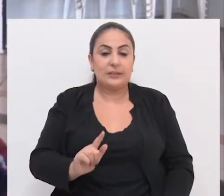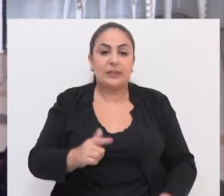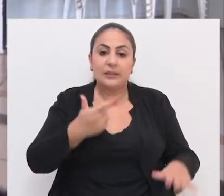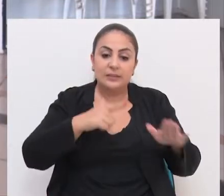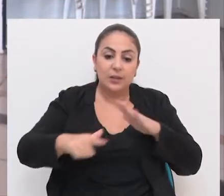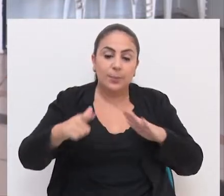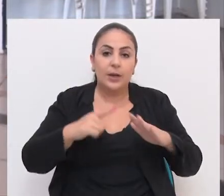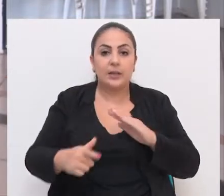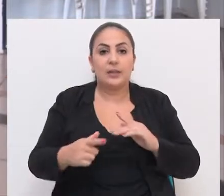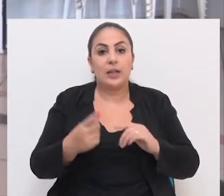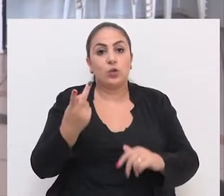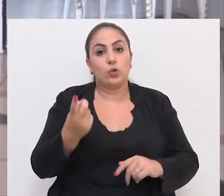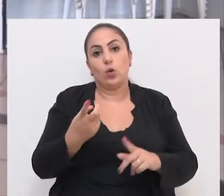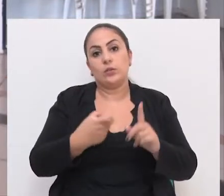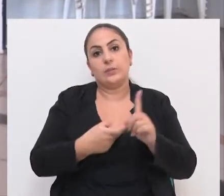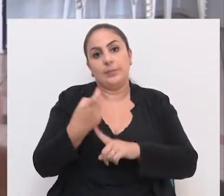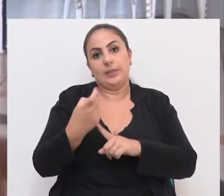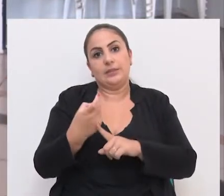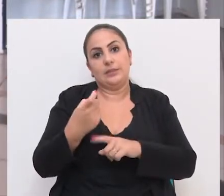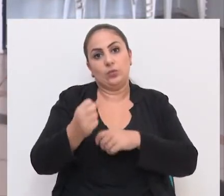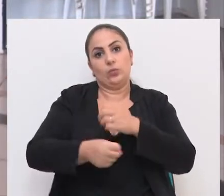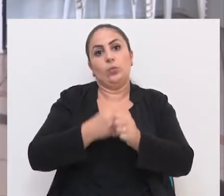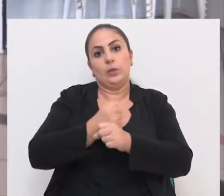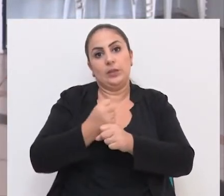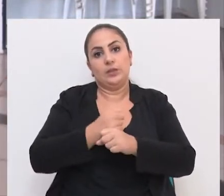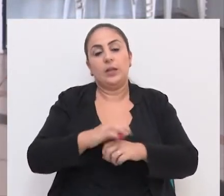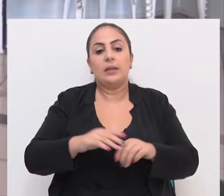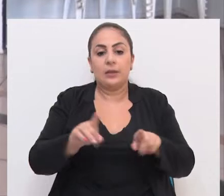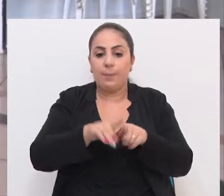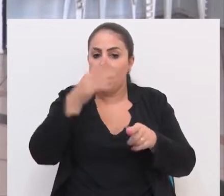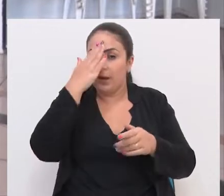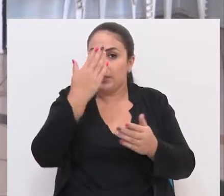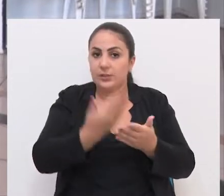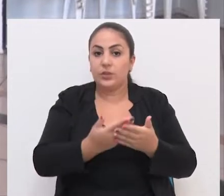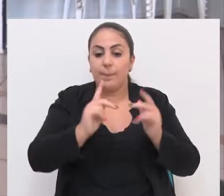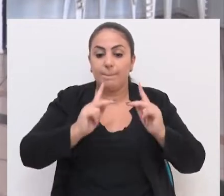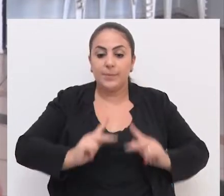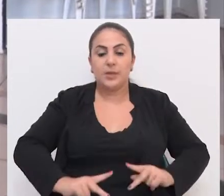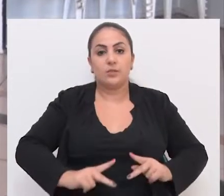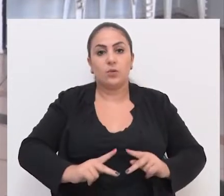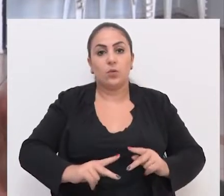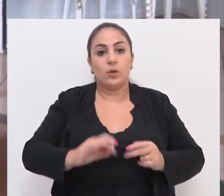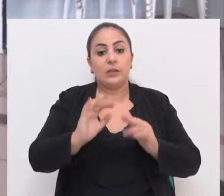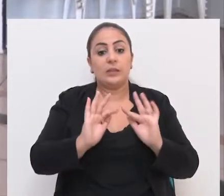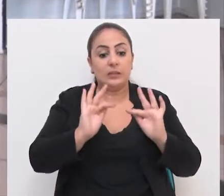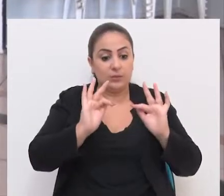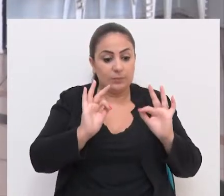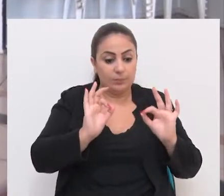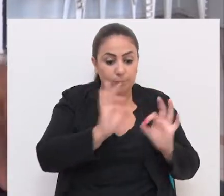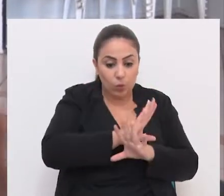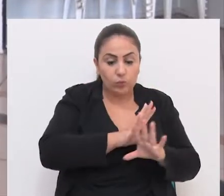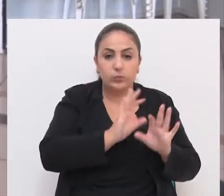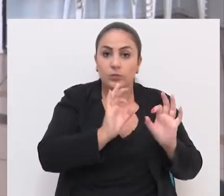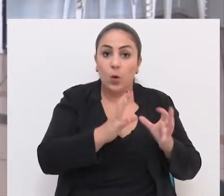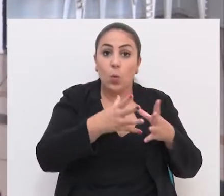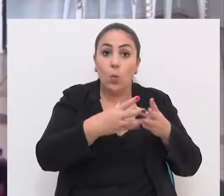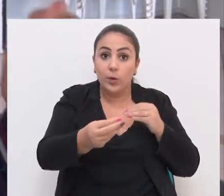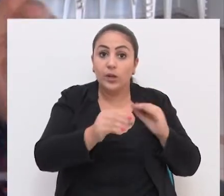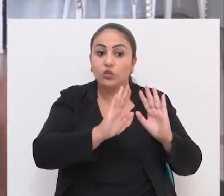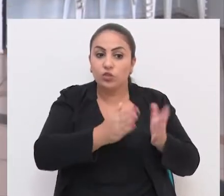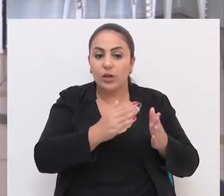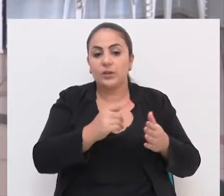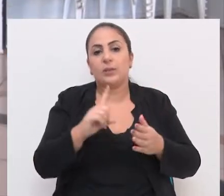mês, 12 meses no ano. E também apostar nas pessoas que saem daqui